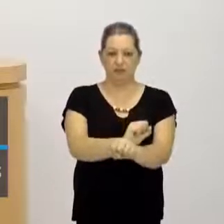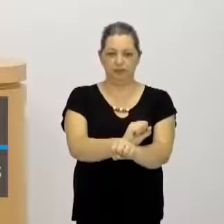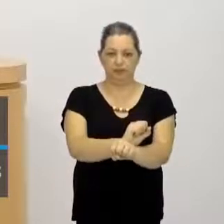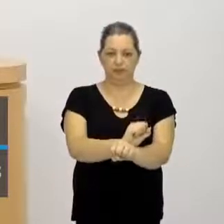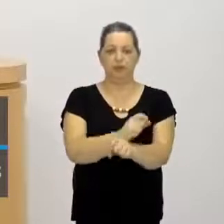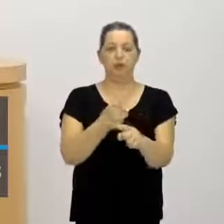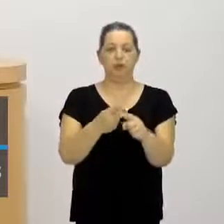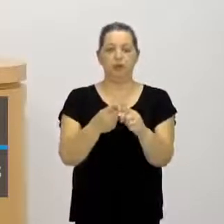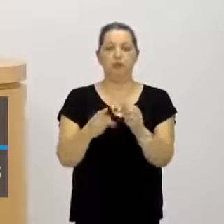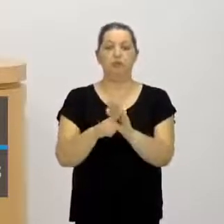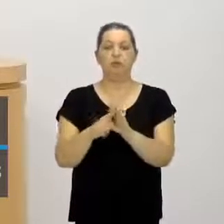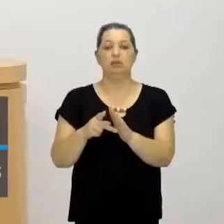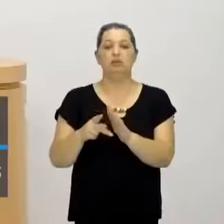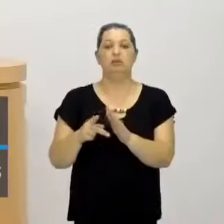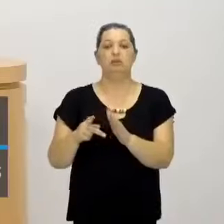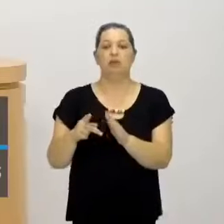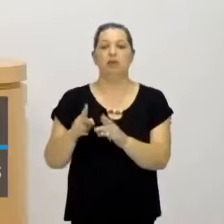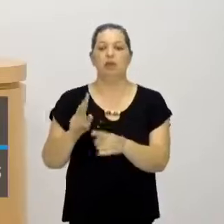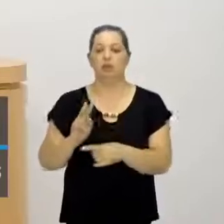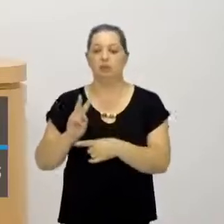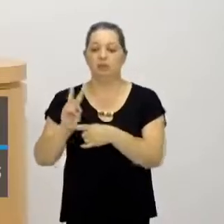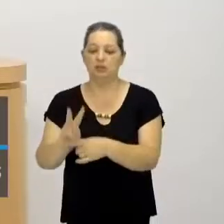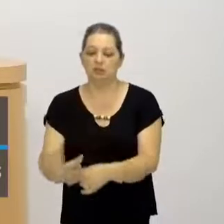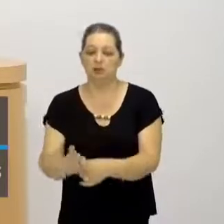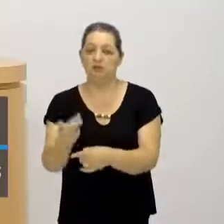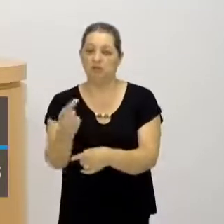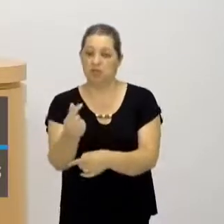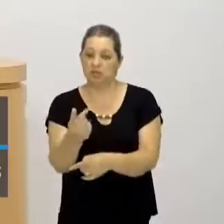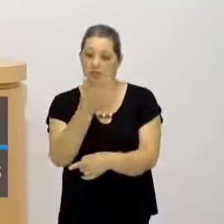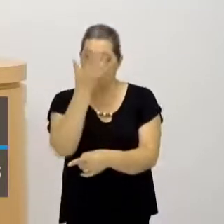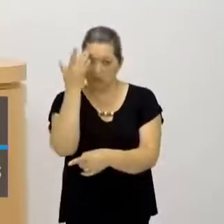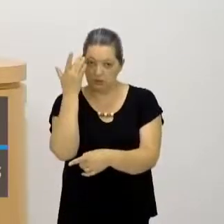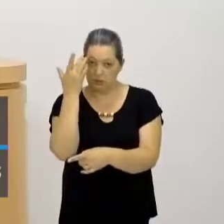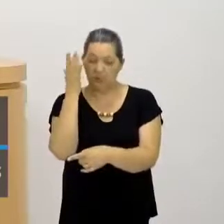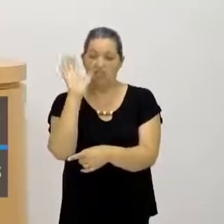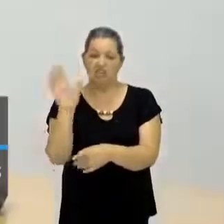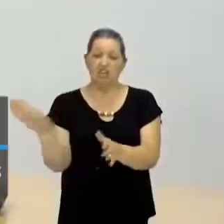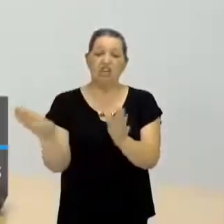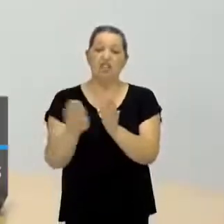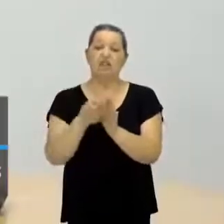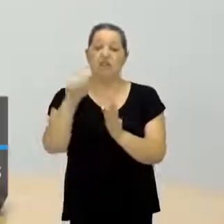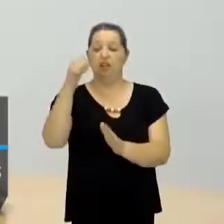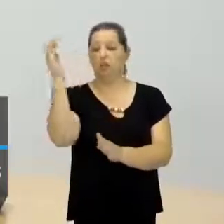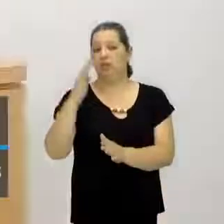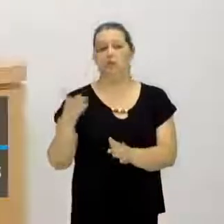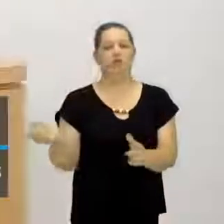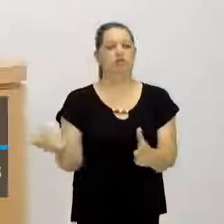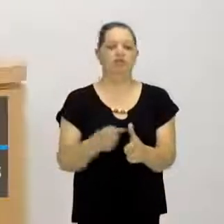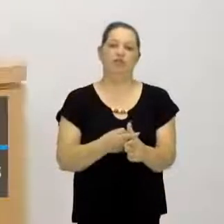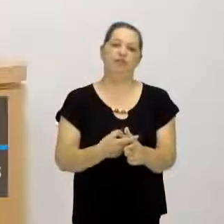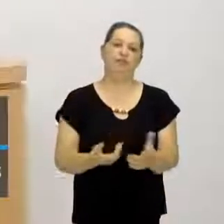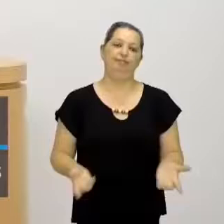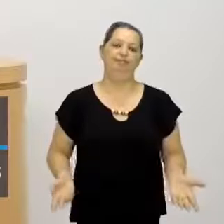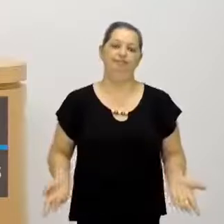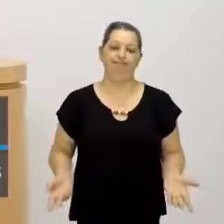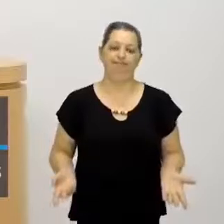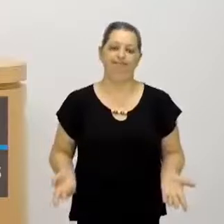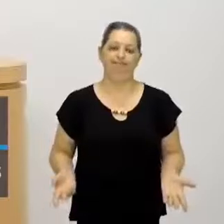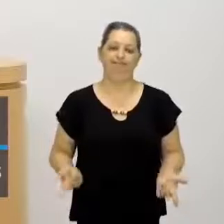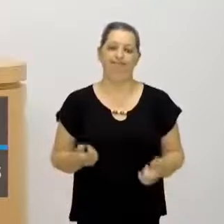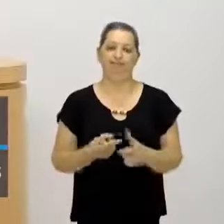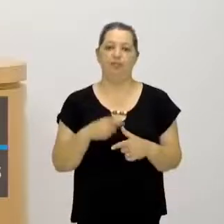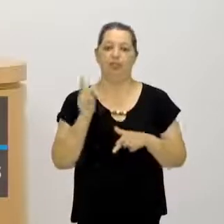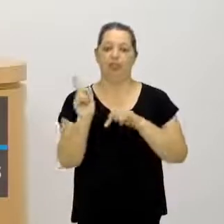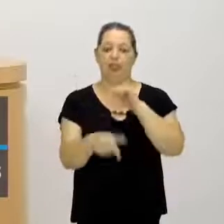se emprestava dinheiro para o imigrante, e ele chegava aqui no Brasil endividado. E aí, para pagar a dívida, ele pagava